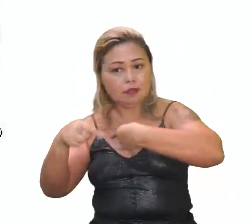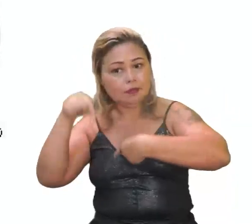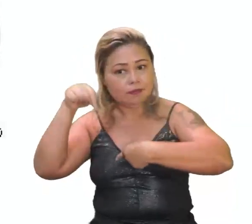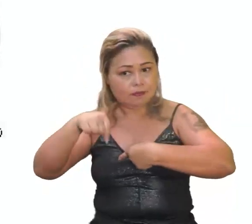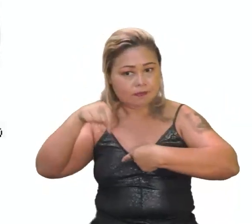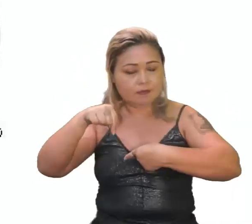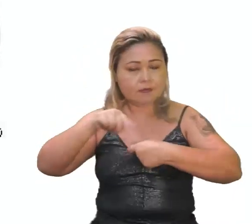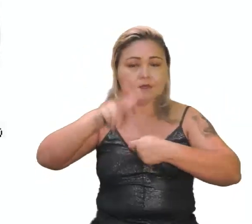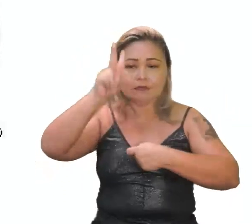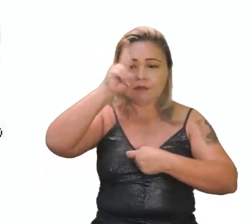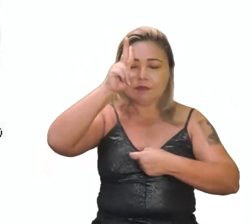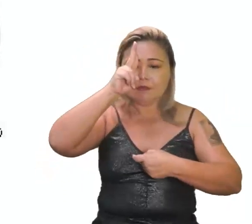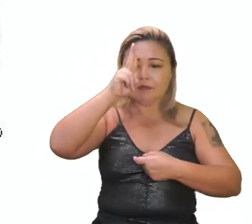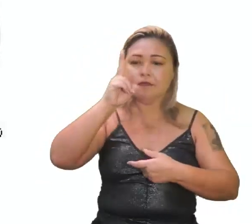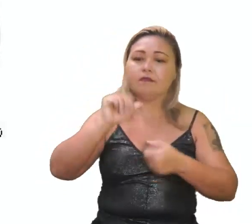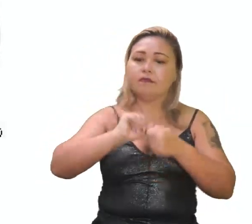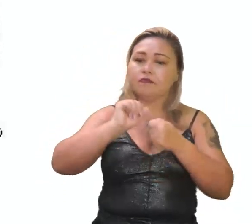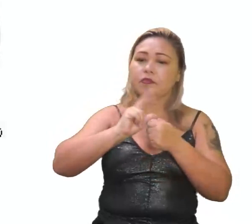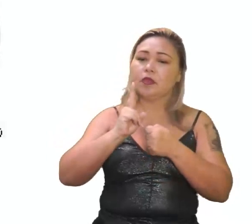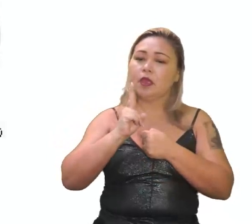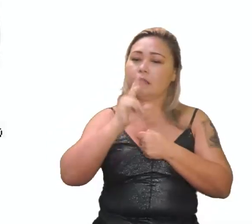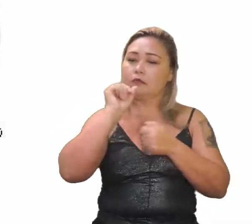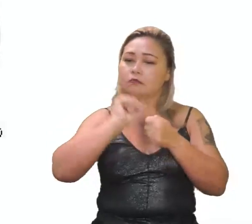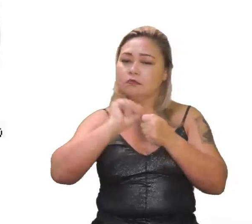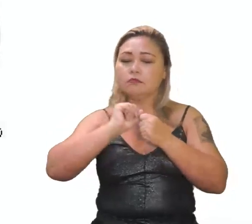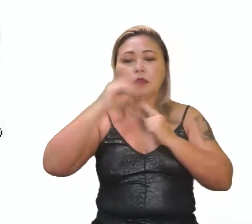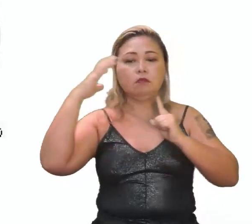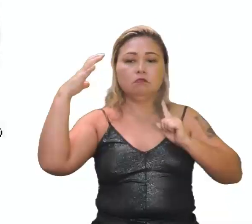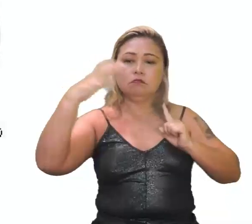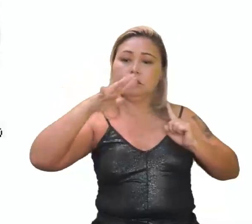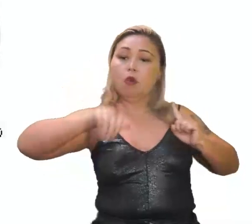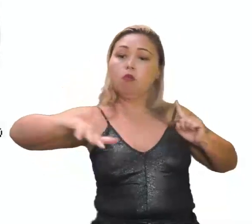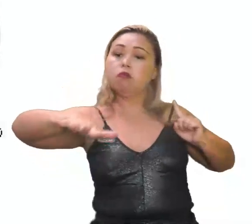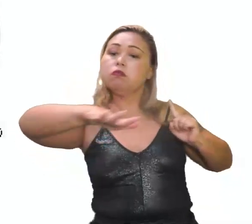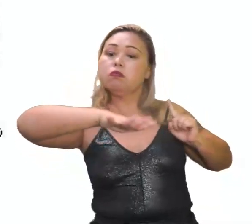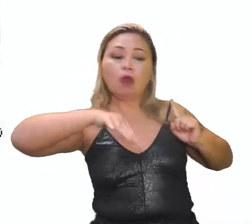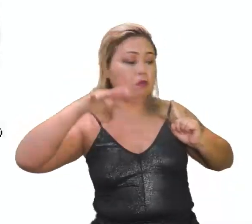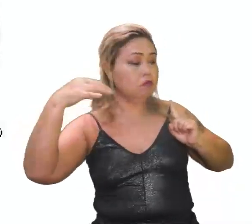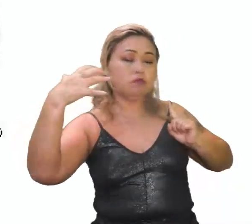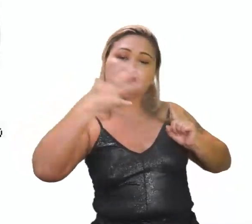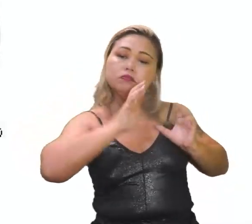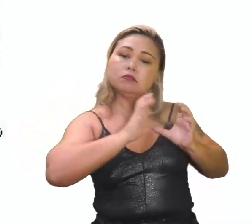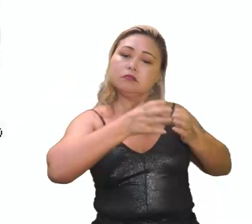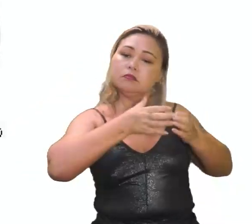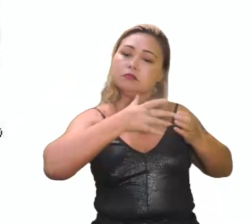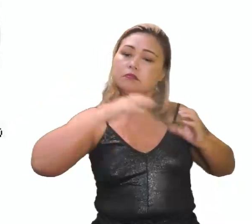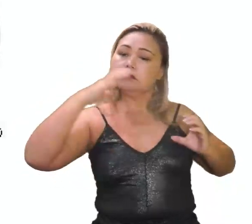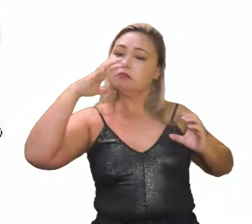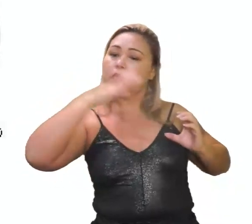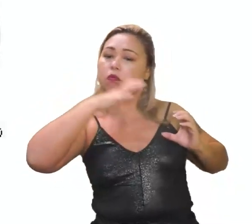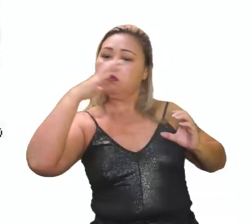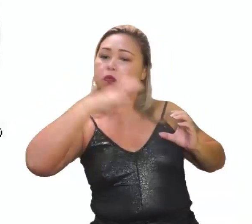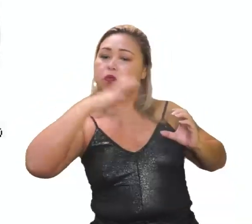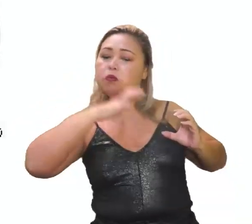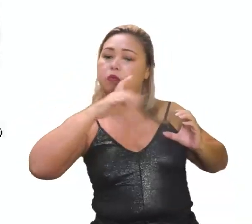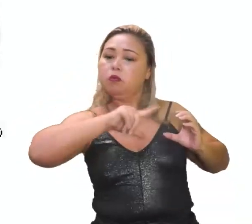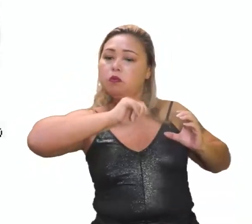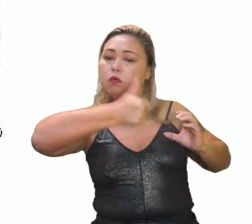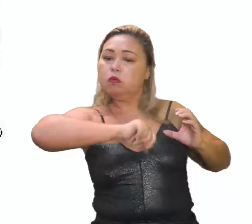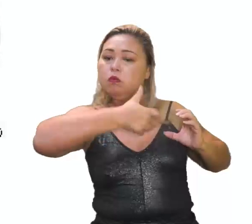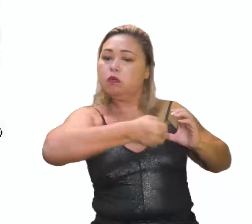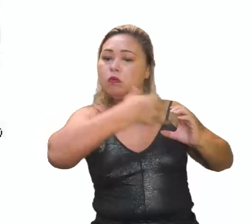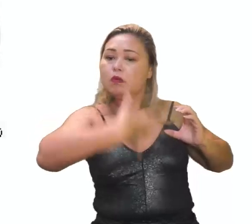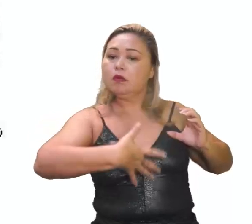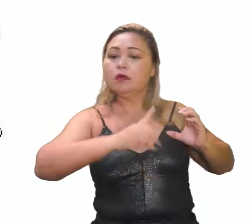unidade. Lembra da força, daquela pressão? Lembram? Que age sobre, selecionando aquelas